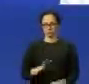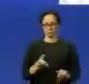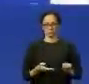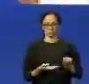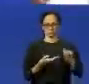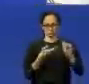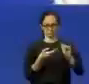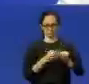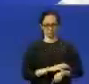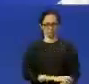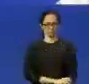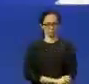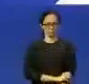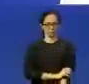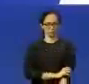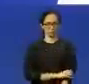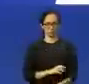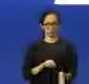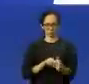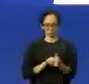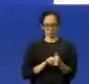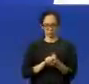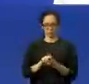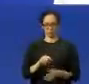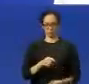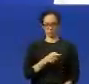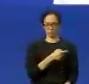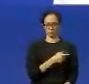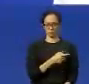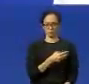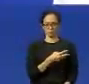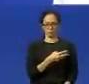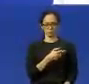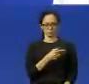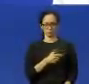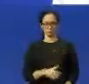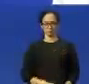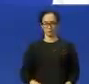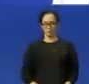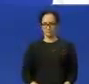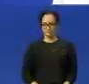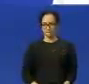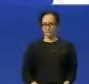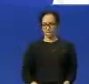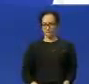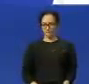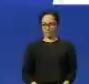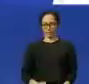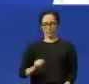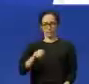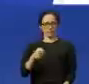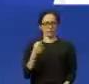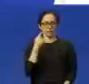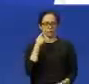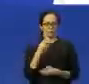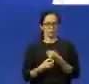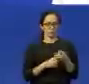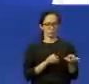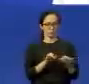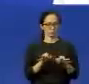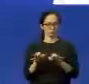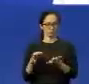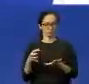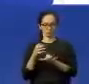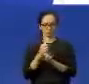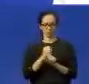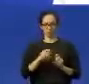A, tá bom? A questão número 137. Para realizar a viagem dos sonhos, uma pessoa precisava